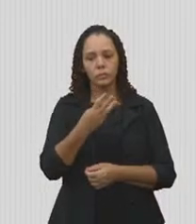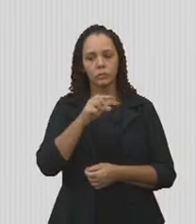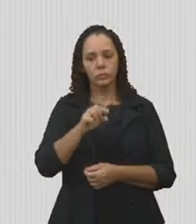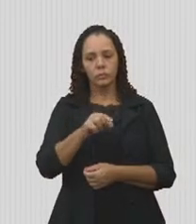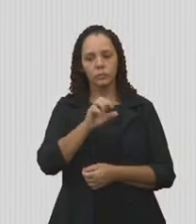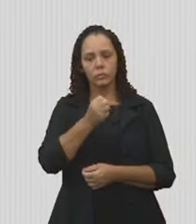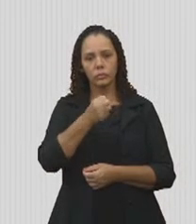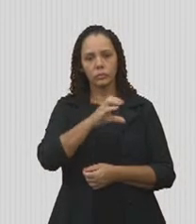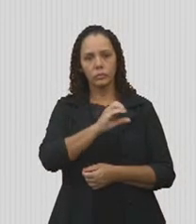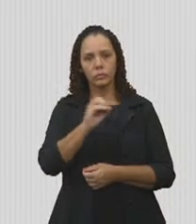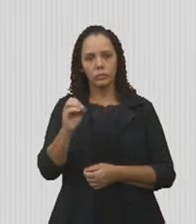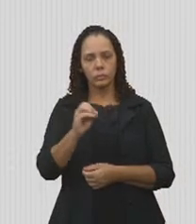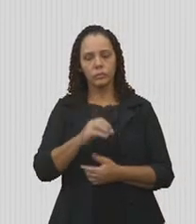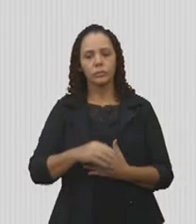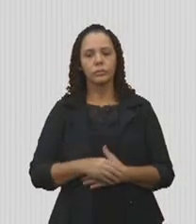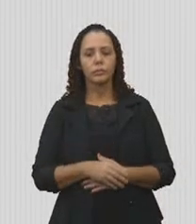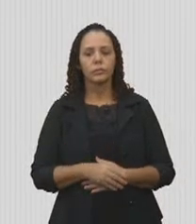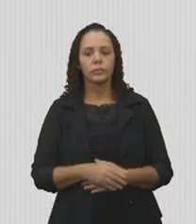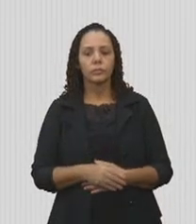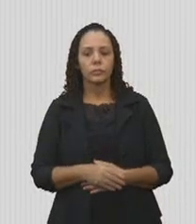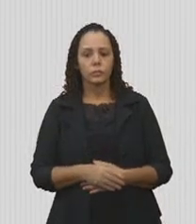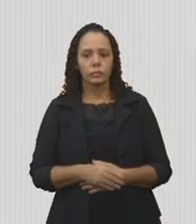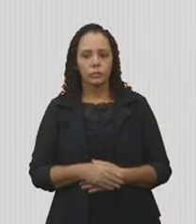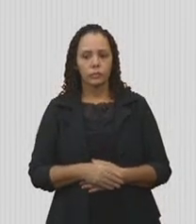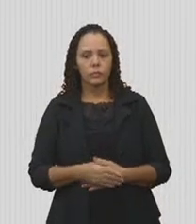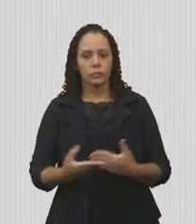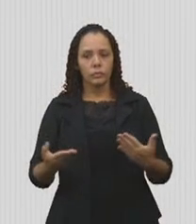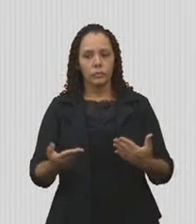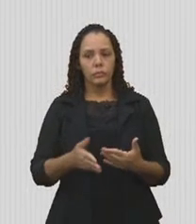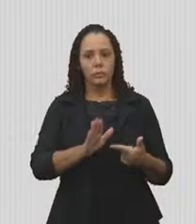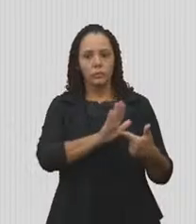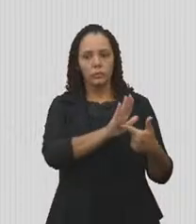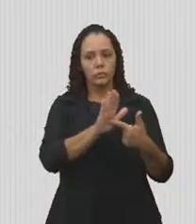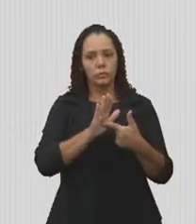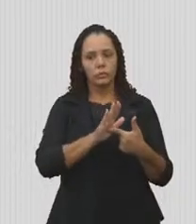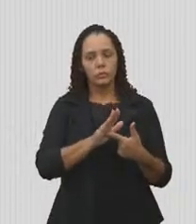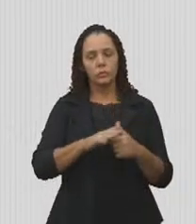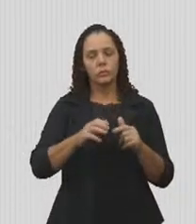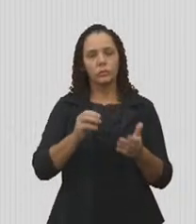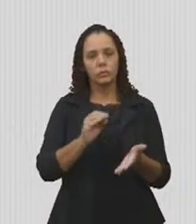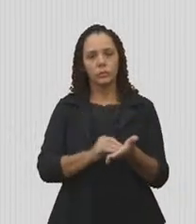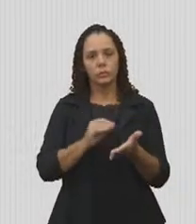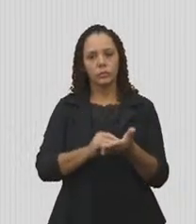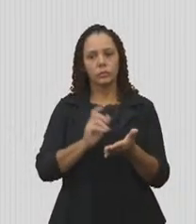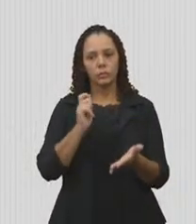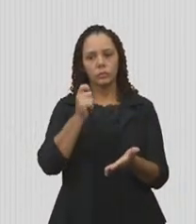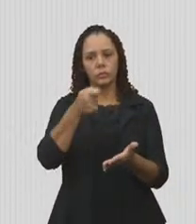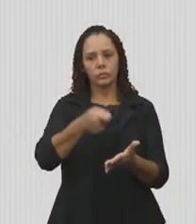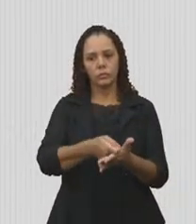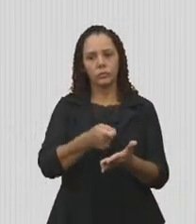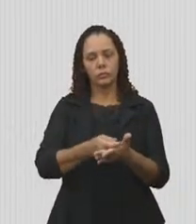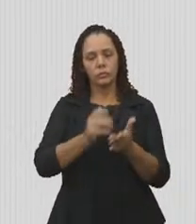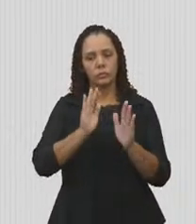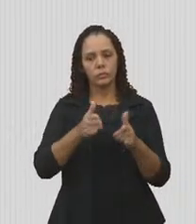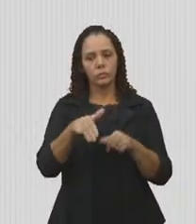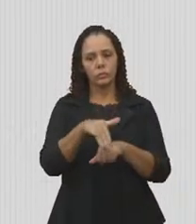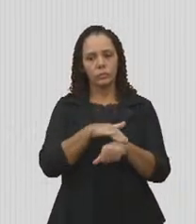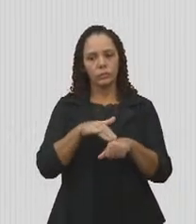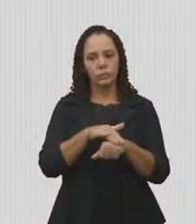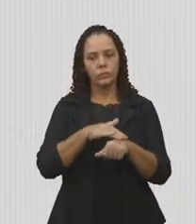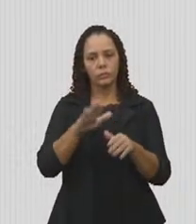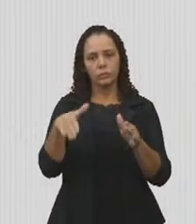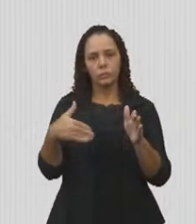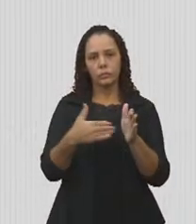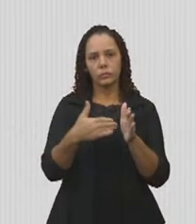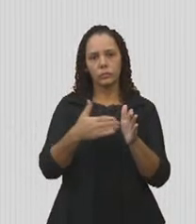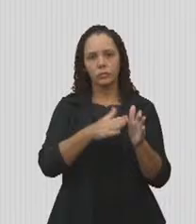Pode passar, por gentileza. Aqui nós temos o demonstrativo de restos a pagar. A gente já conversou na nossa